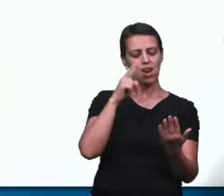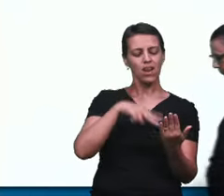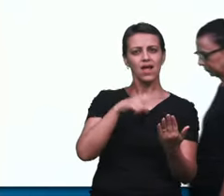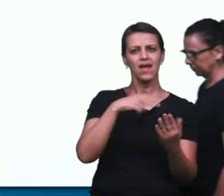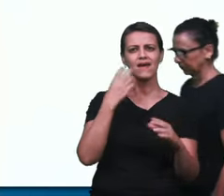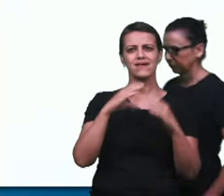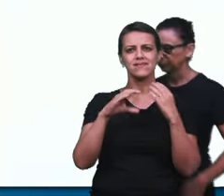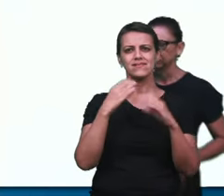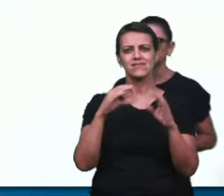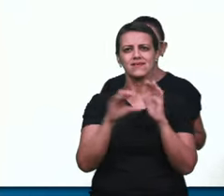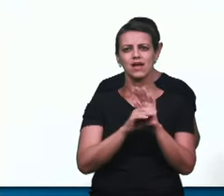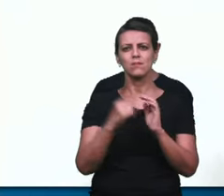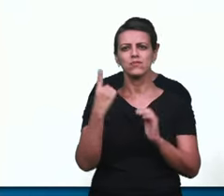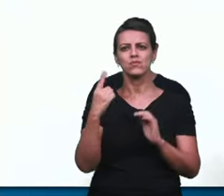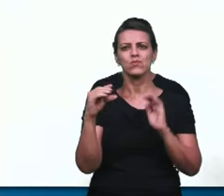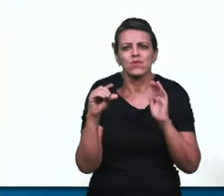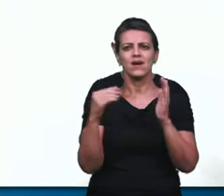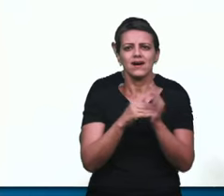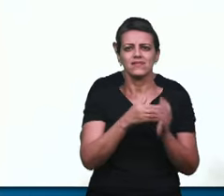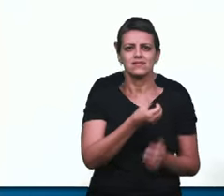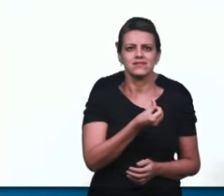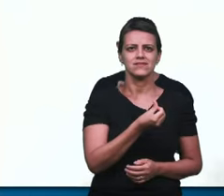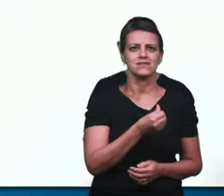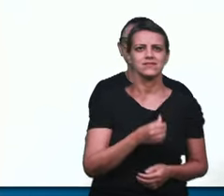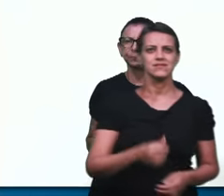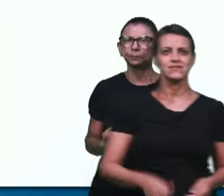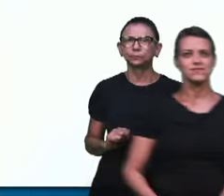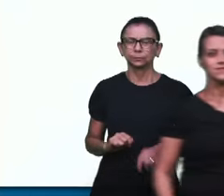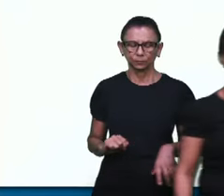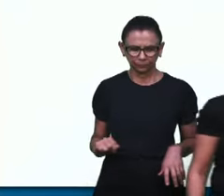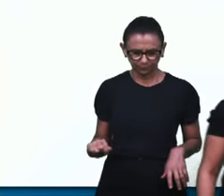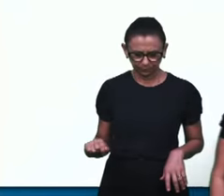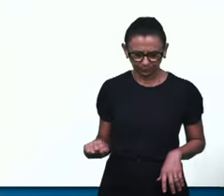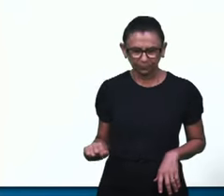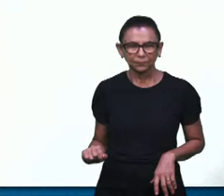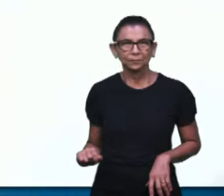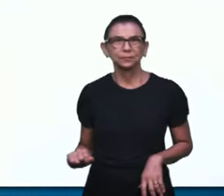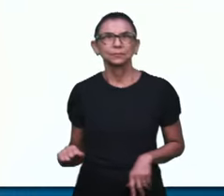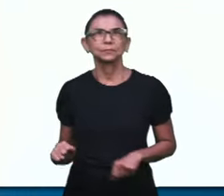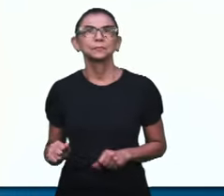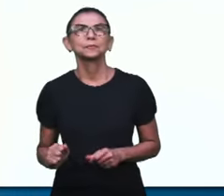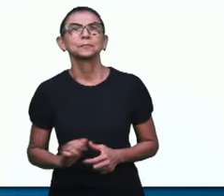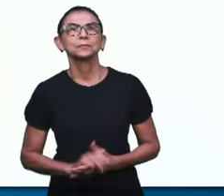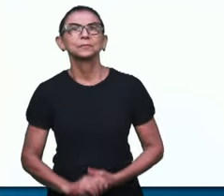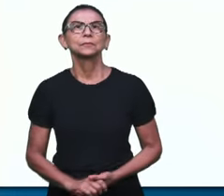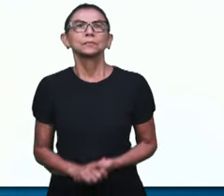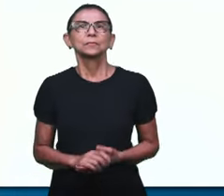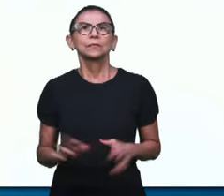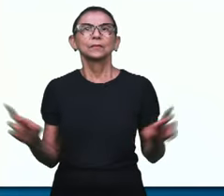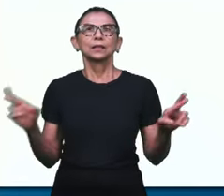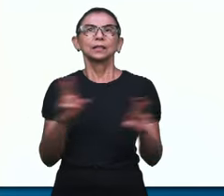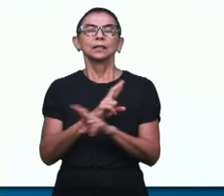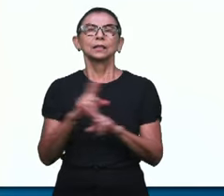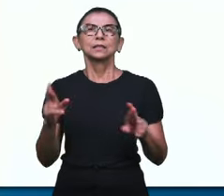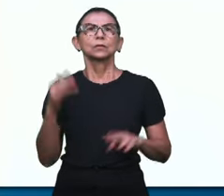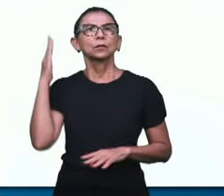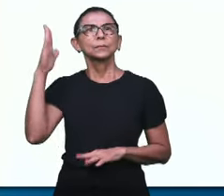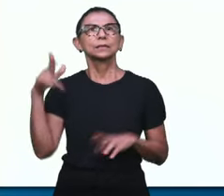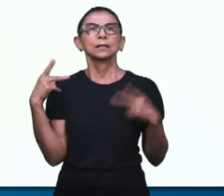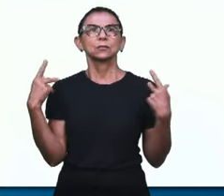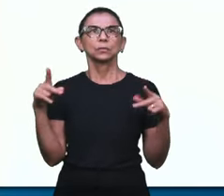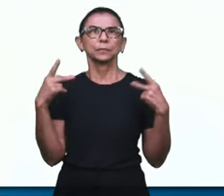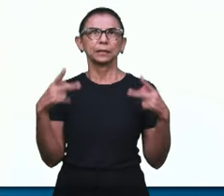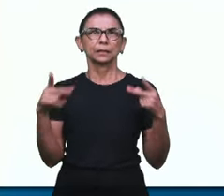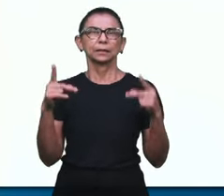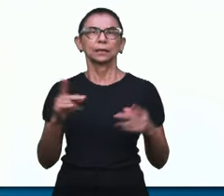identifique em cada versículo abaixo a sua relação com a mensagem pregada e os textos utilizados no Trombetas